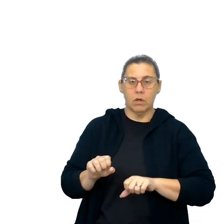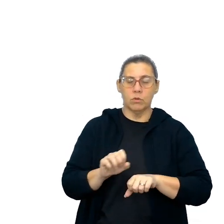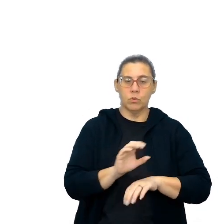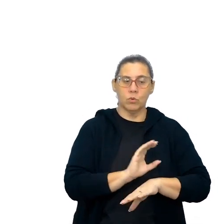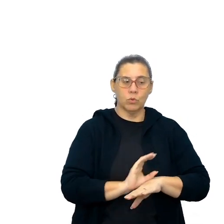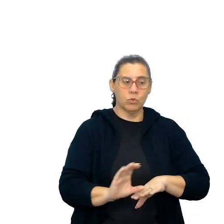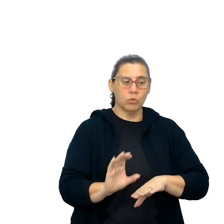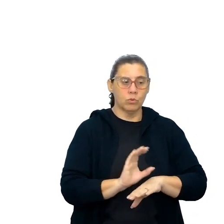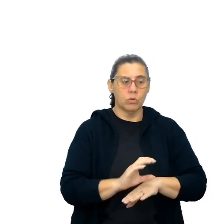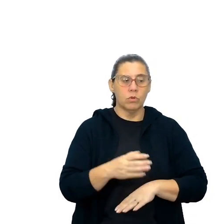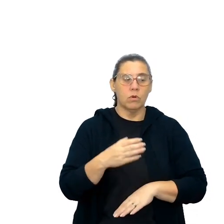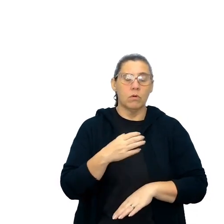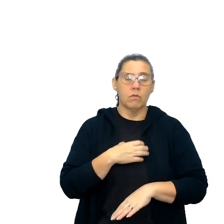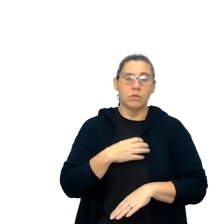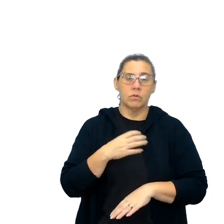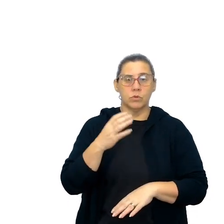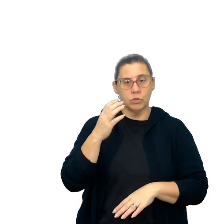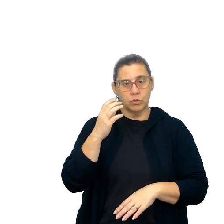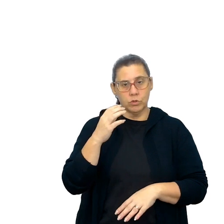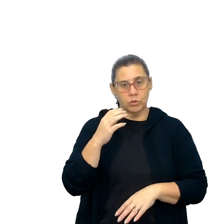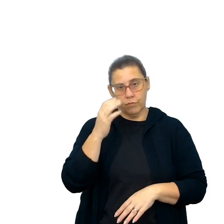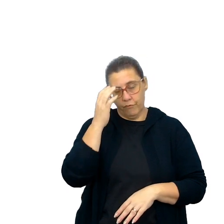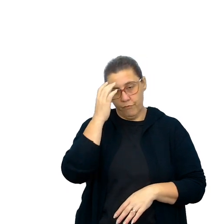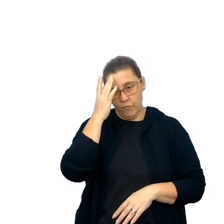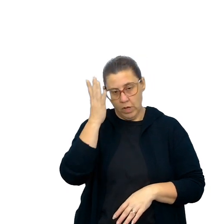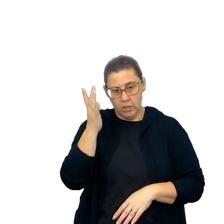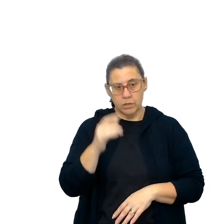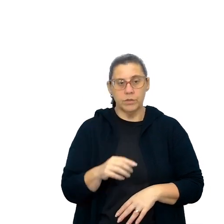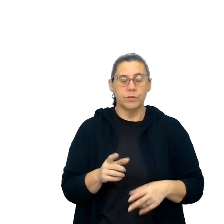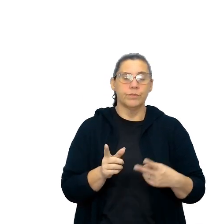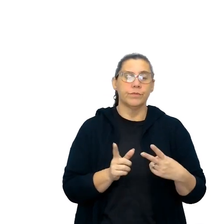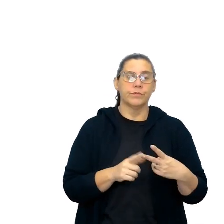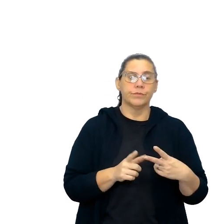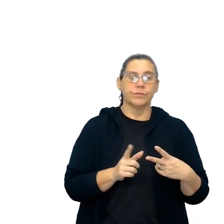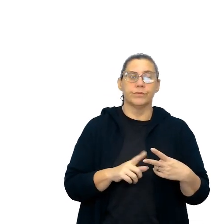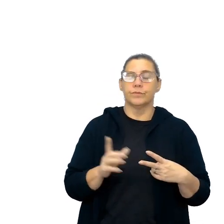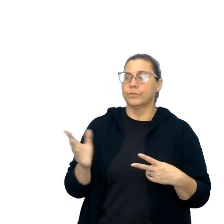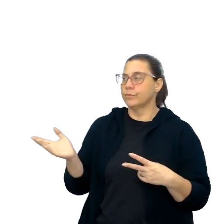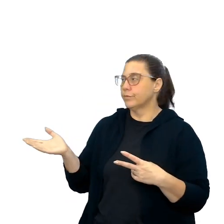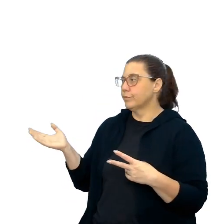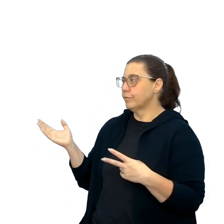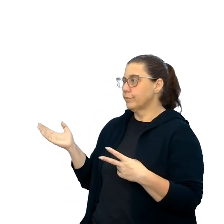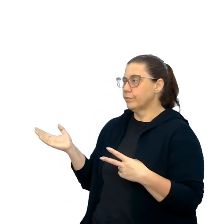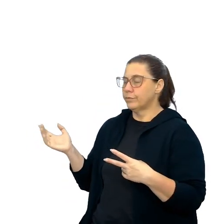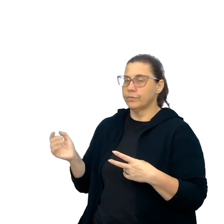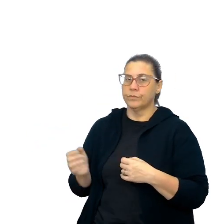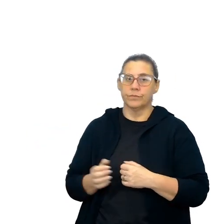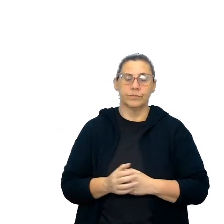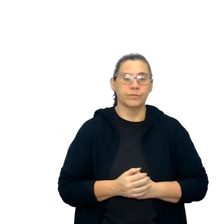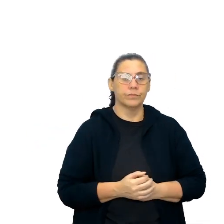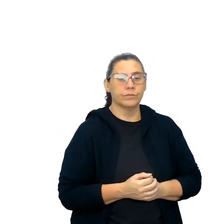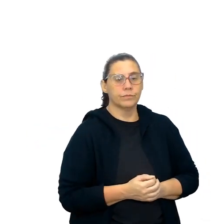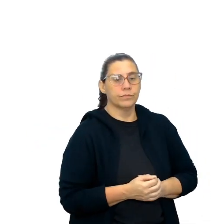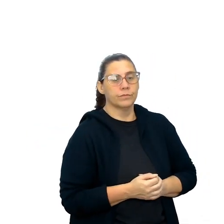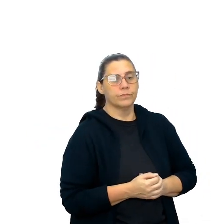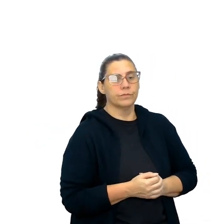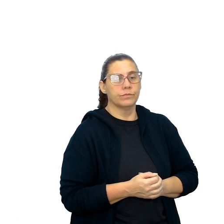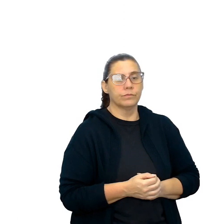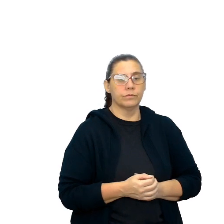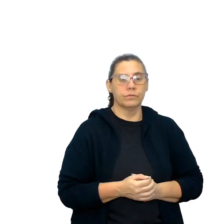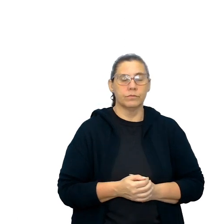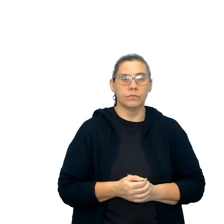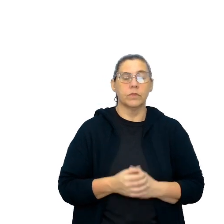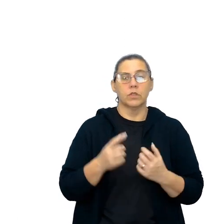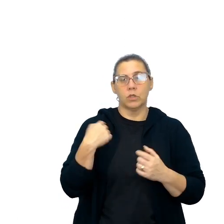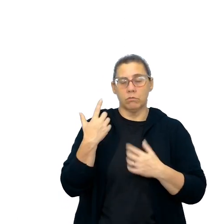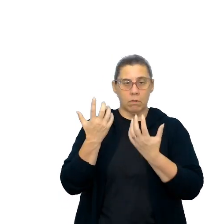fazer isso de uma maneira breve e tentar ser bem claro. No segundo objetivo, pessoal, nós temos a